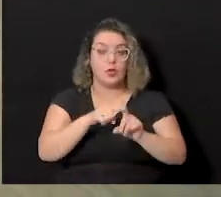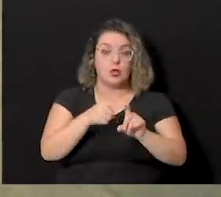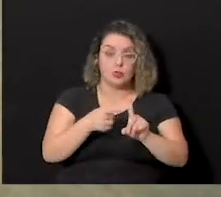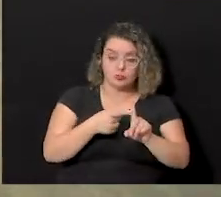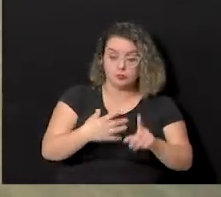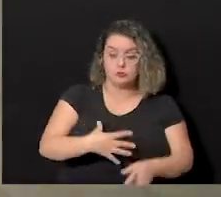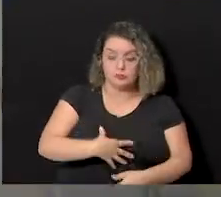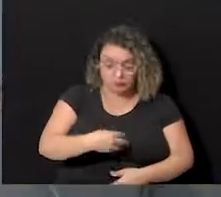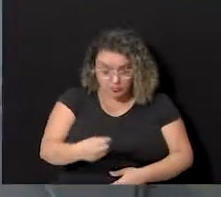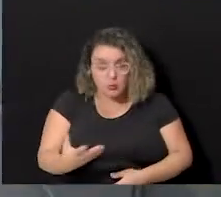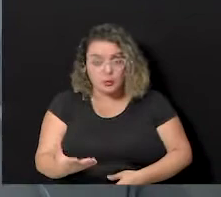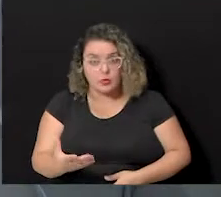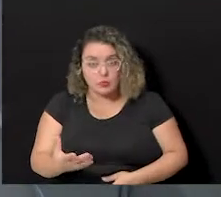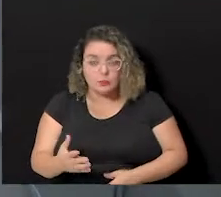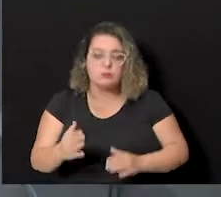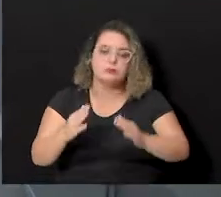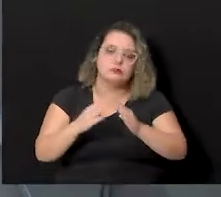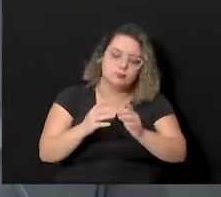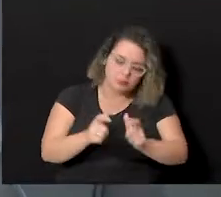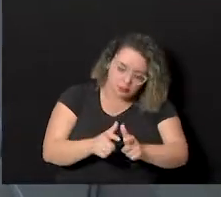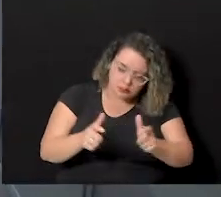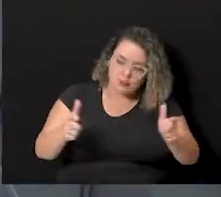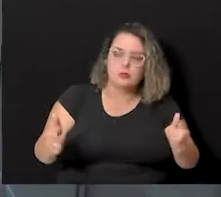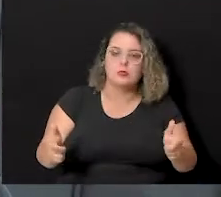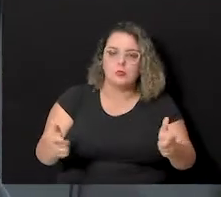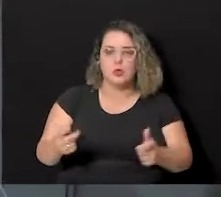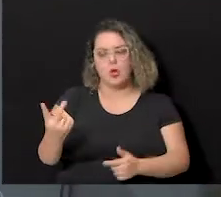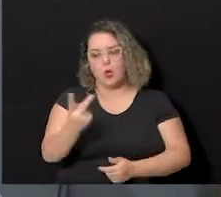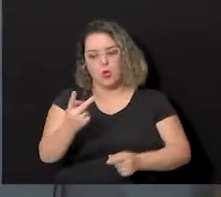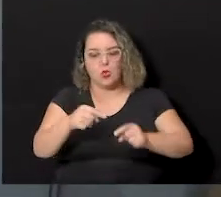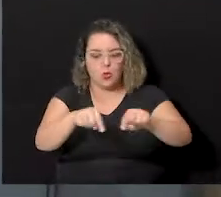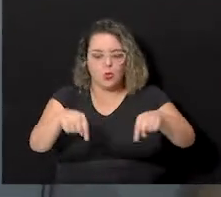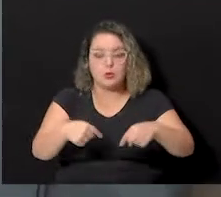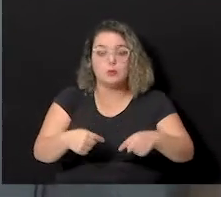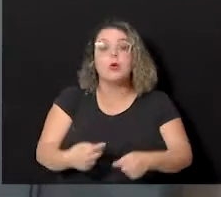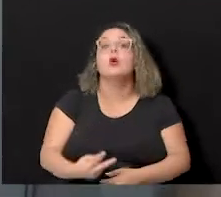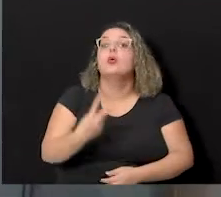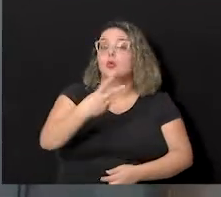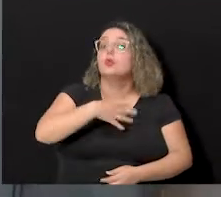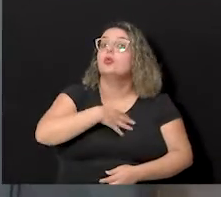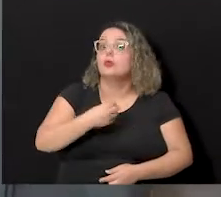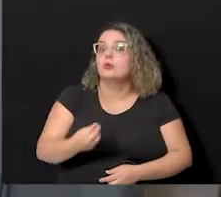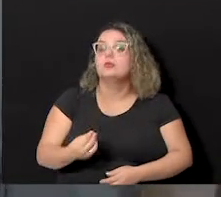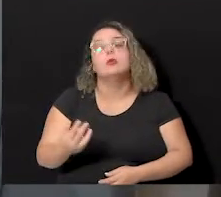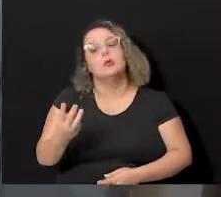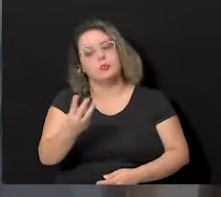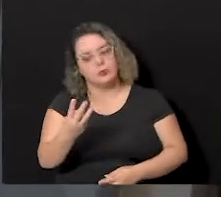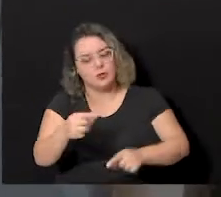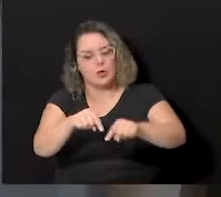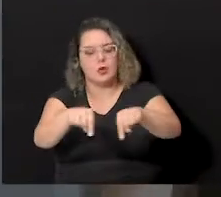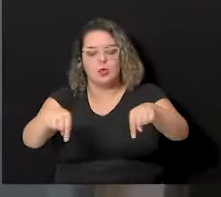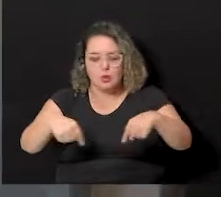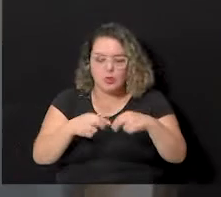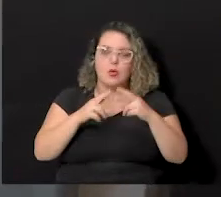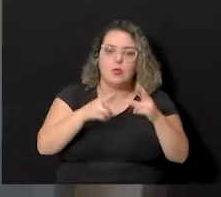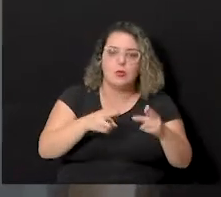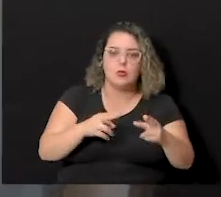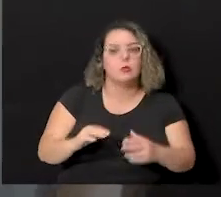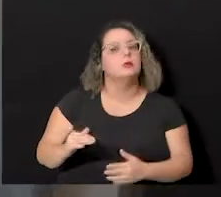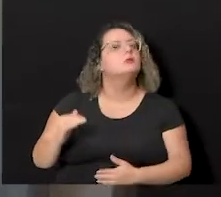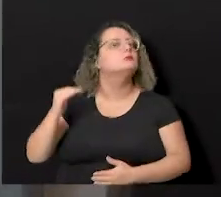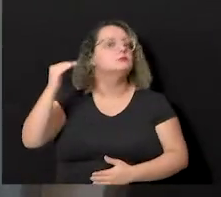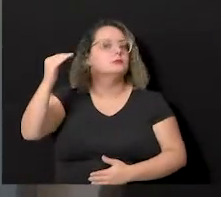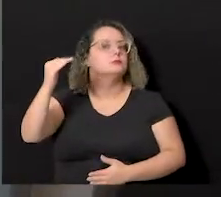um filho, aí vai precisar ir para um imóvel que tenha mais um dormitório. Se tiver 2 filhos, vai precisar para um maior. Aí os